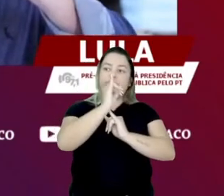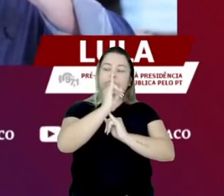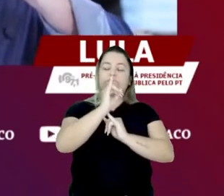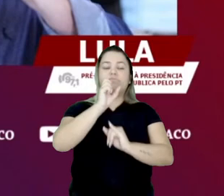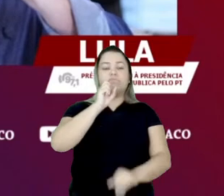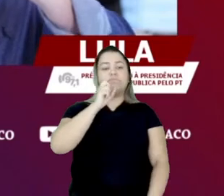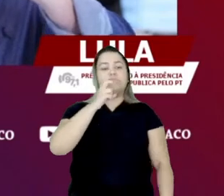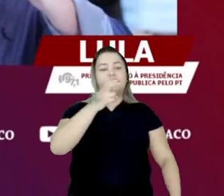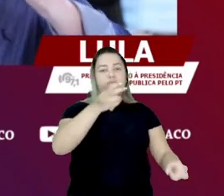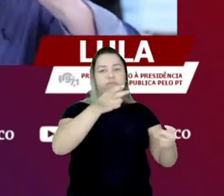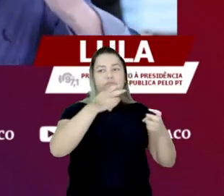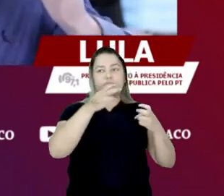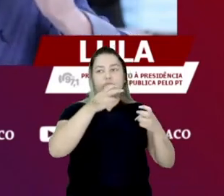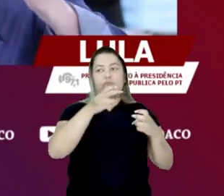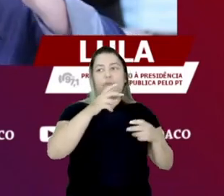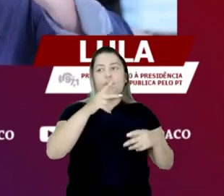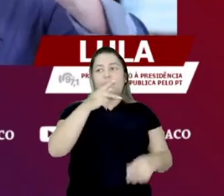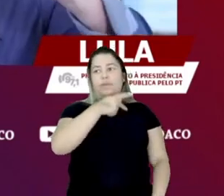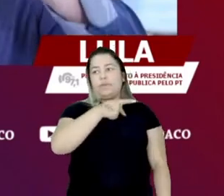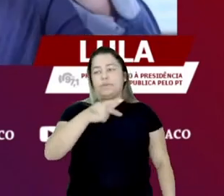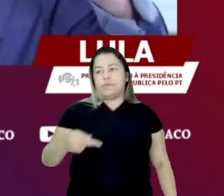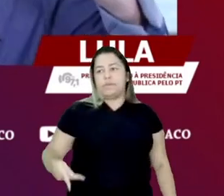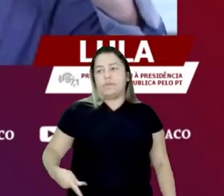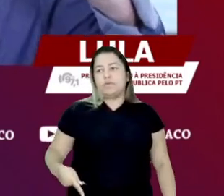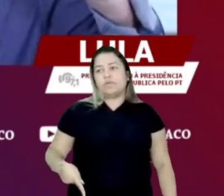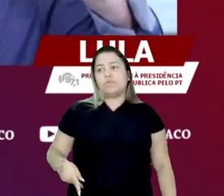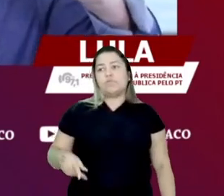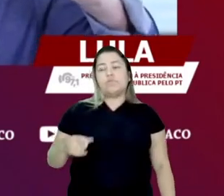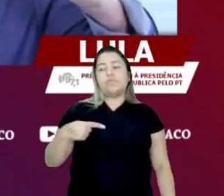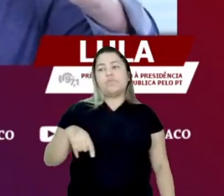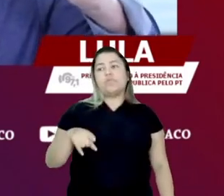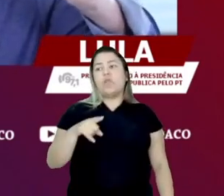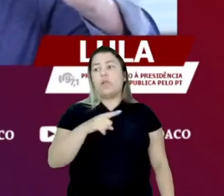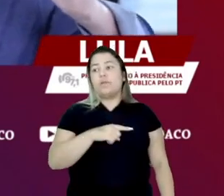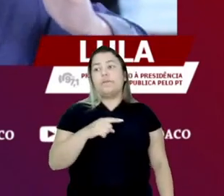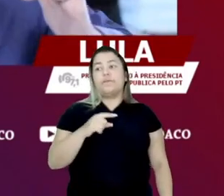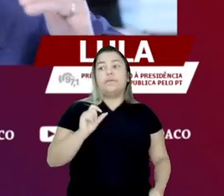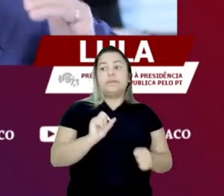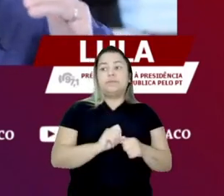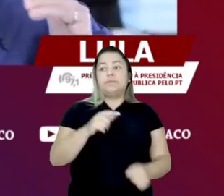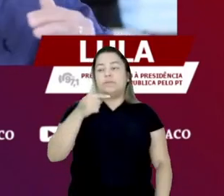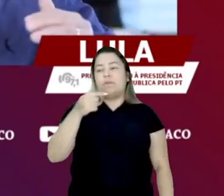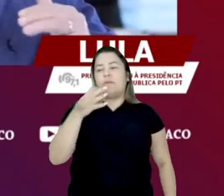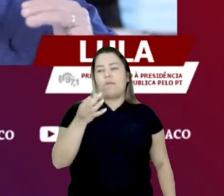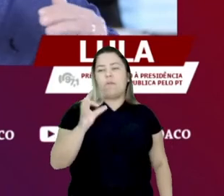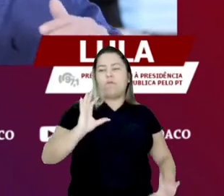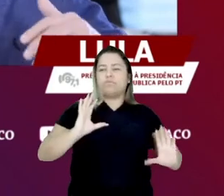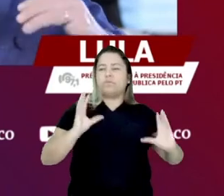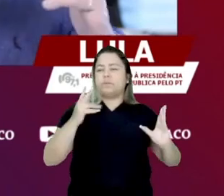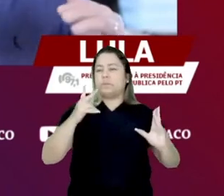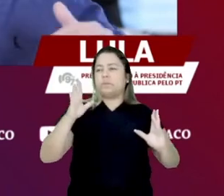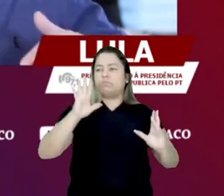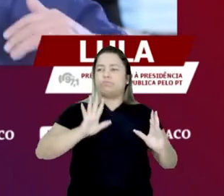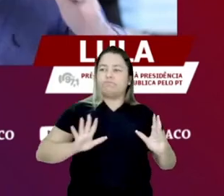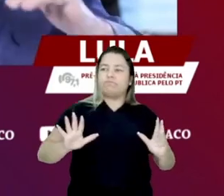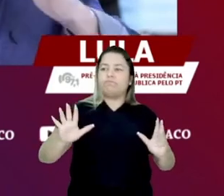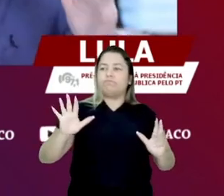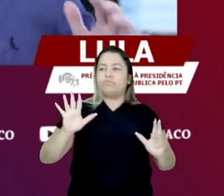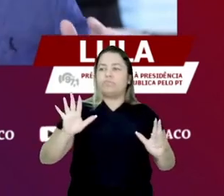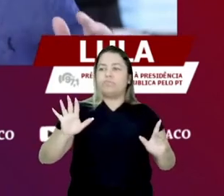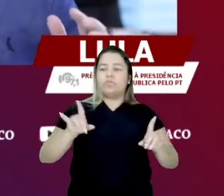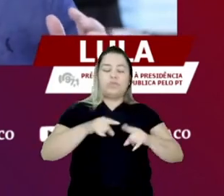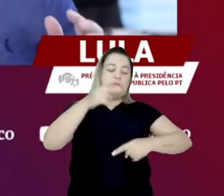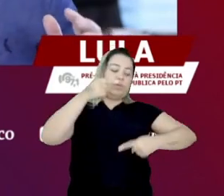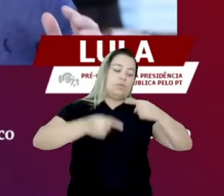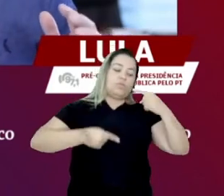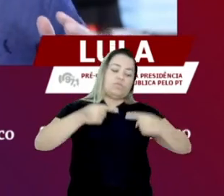discutir todos os assuntos mais importantes para a sociedade brasileira. Por exemplo, a questão das pessoas portadoras de qualquer